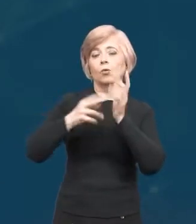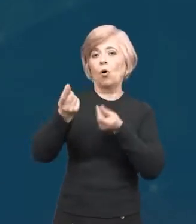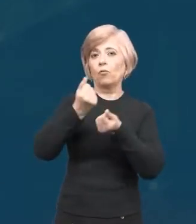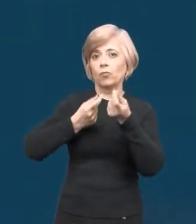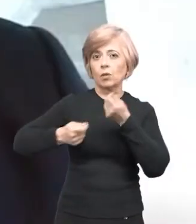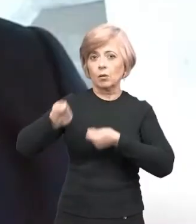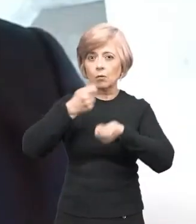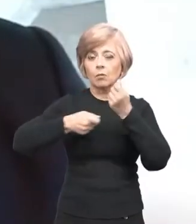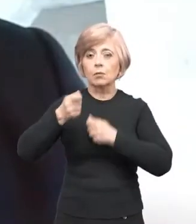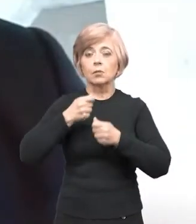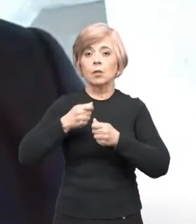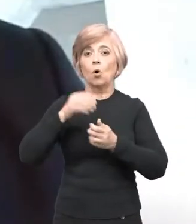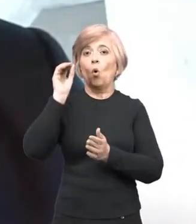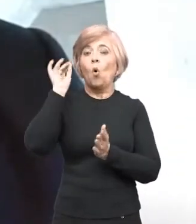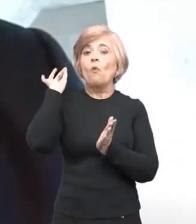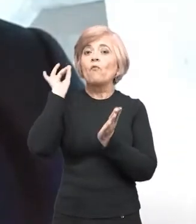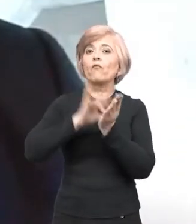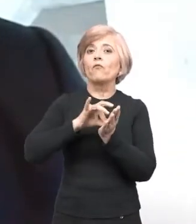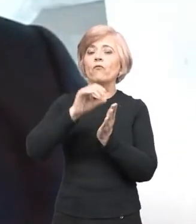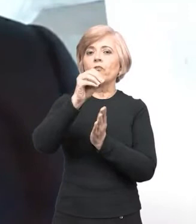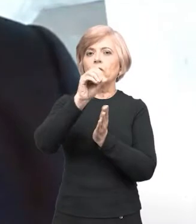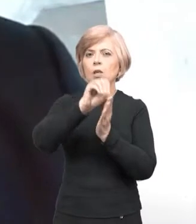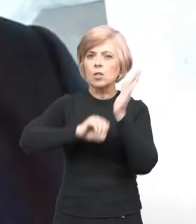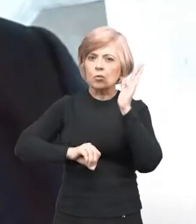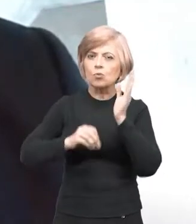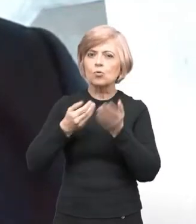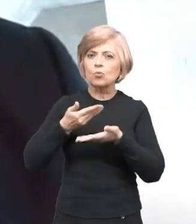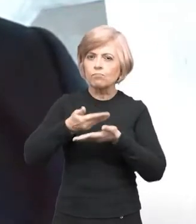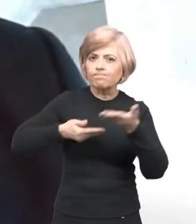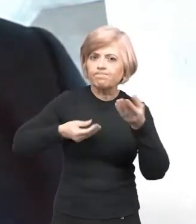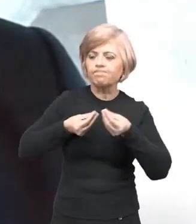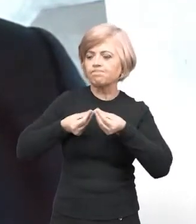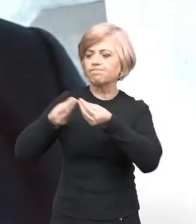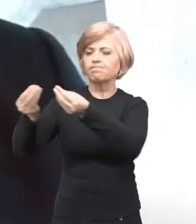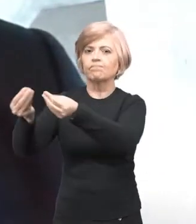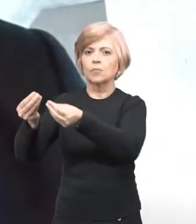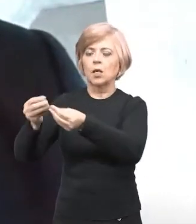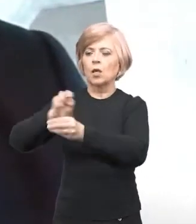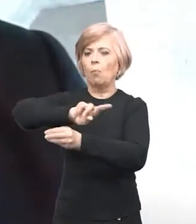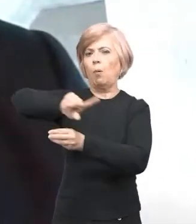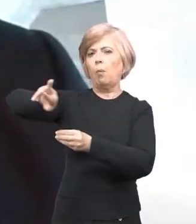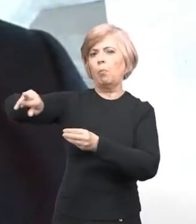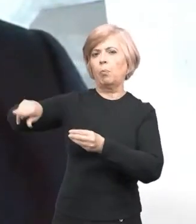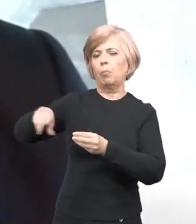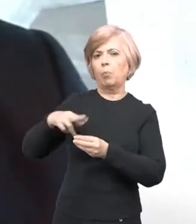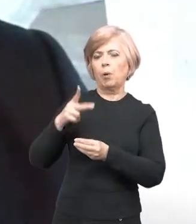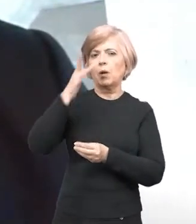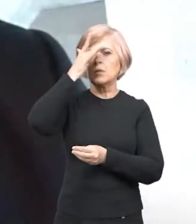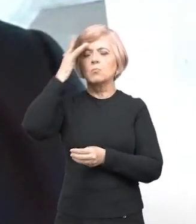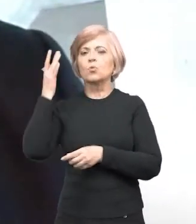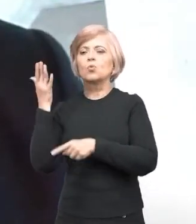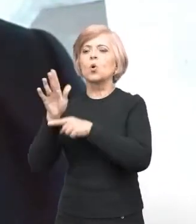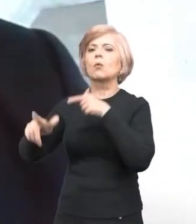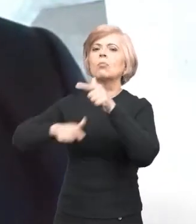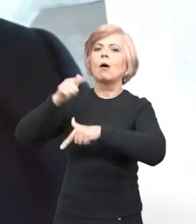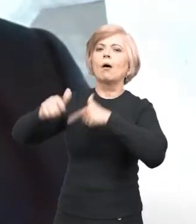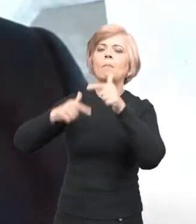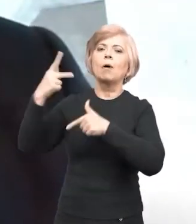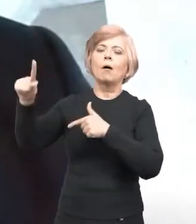de ofício ao Ministério Público do Rio de Janeiro, com a informação de que vários assessores estariam